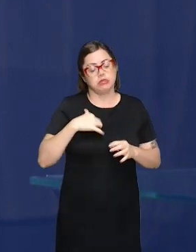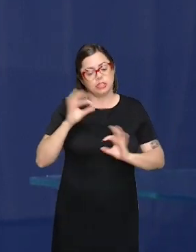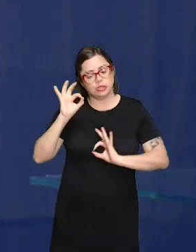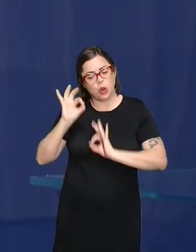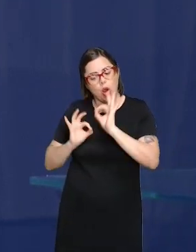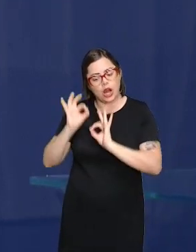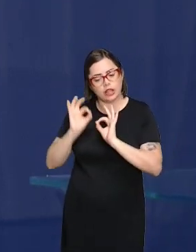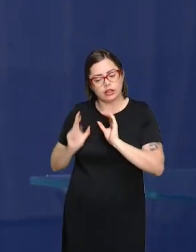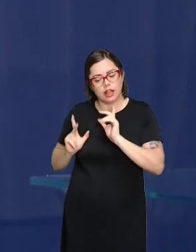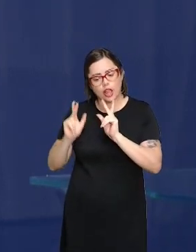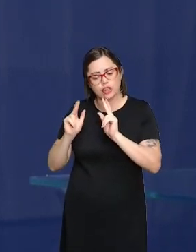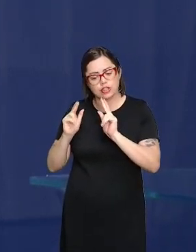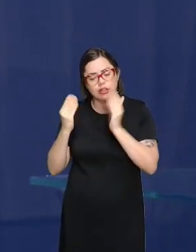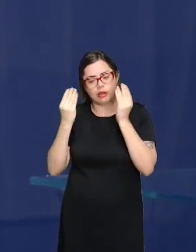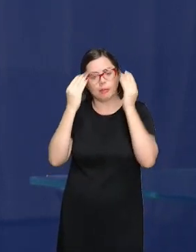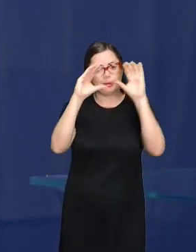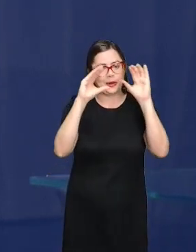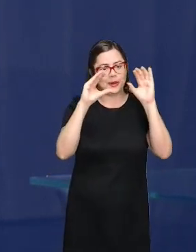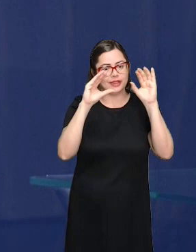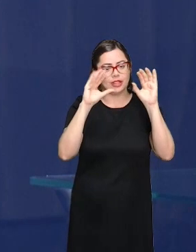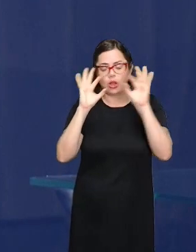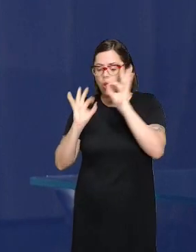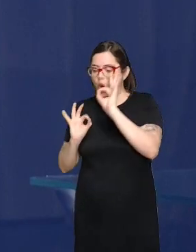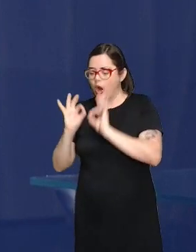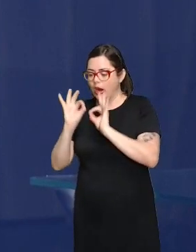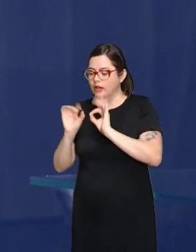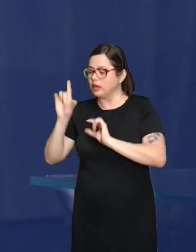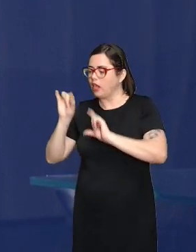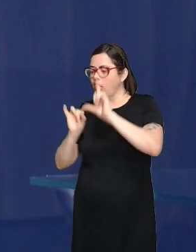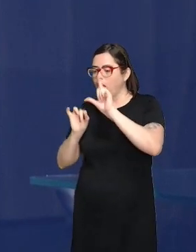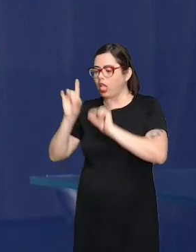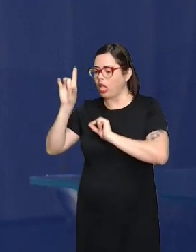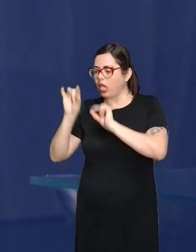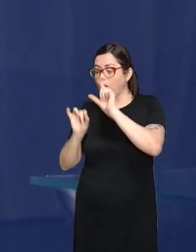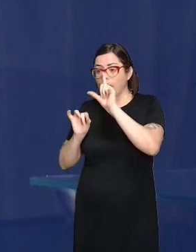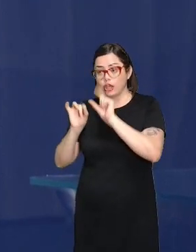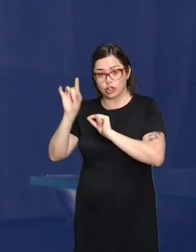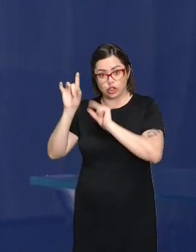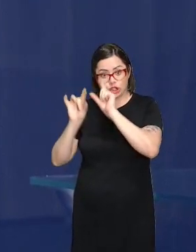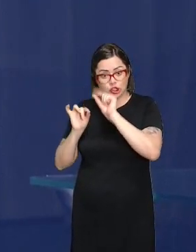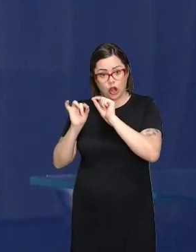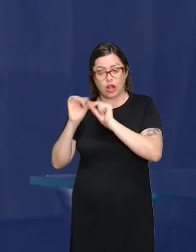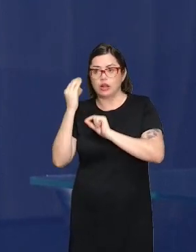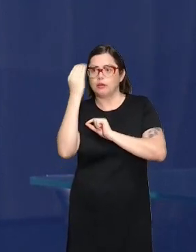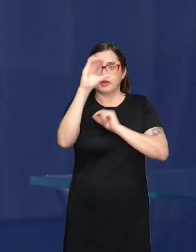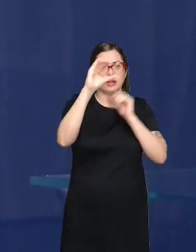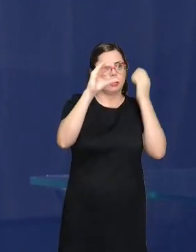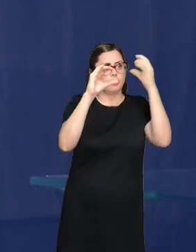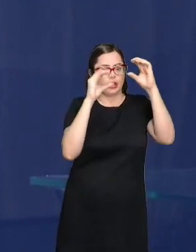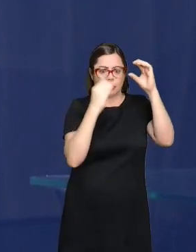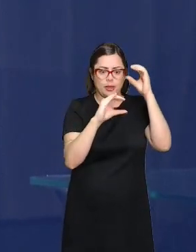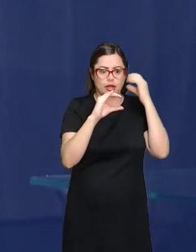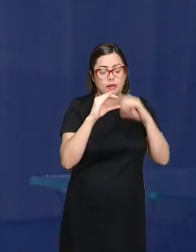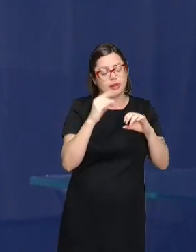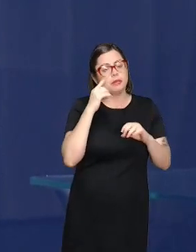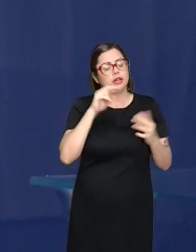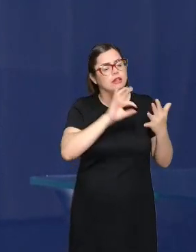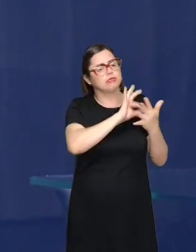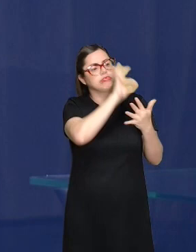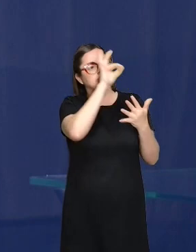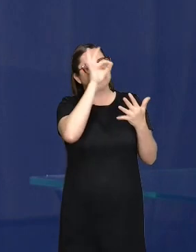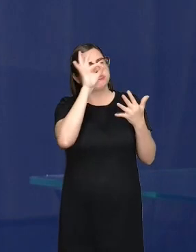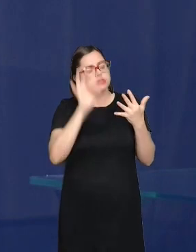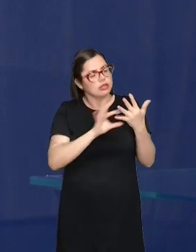que a gente precisa prestar atenção assim, no que a gente está escolhendo olhar. Porque o que a gente olha todos os dias,